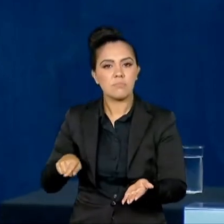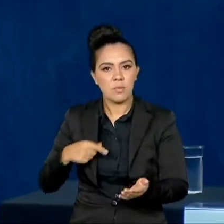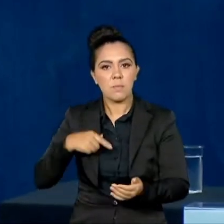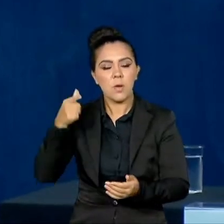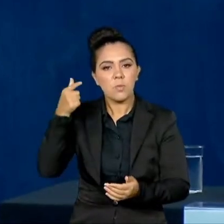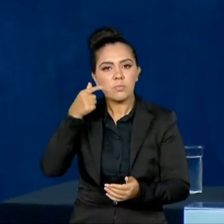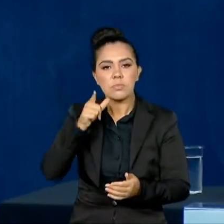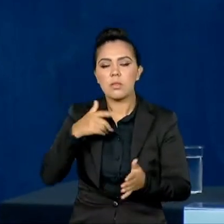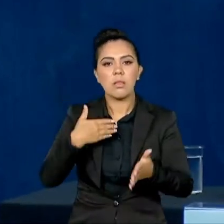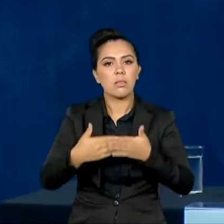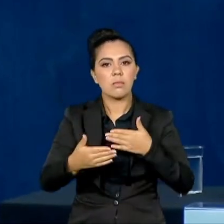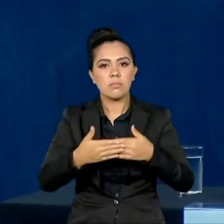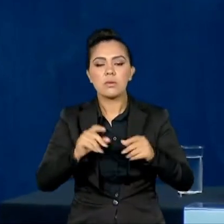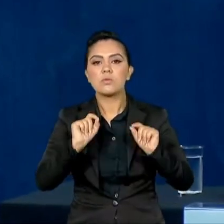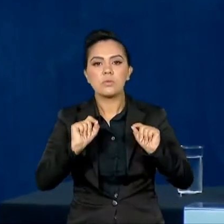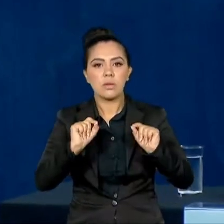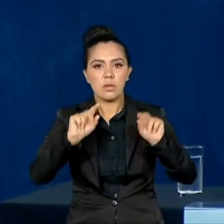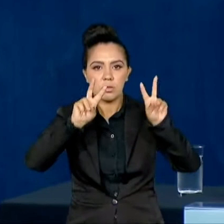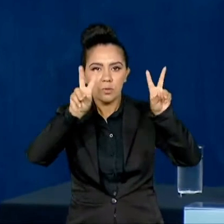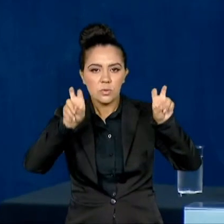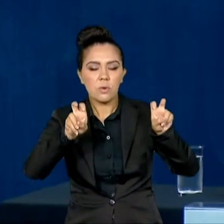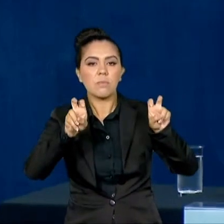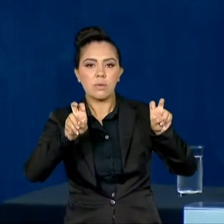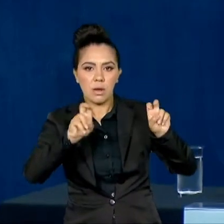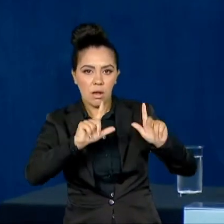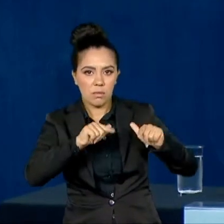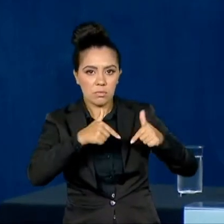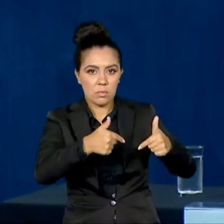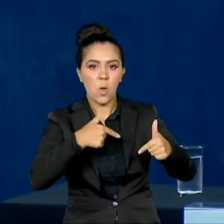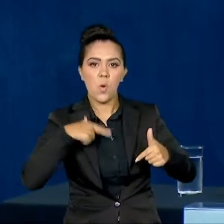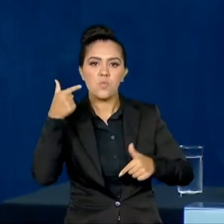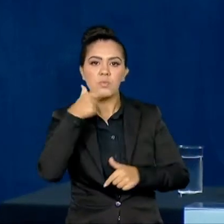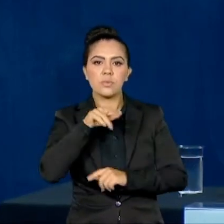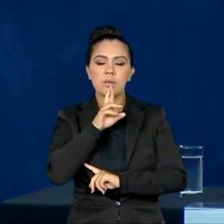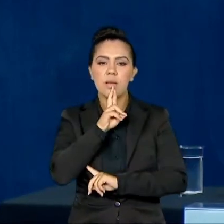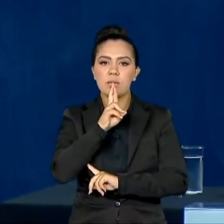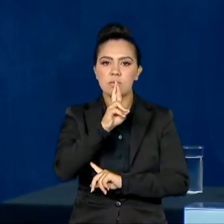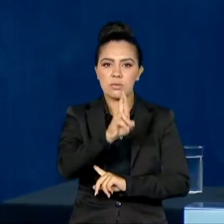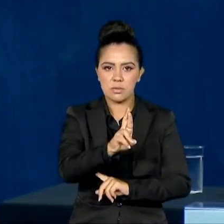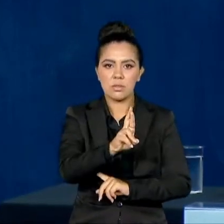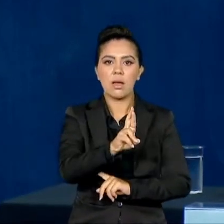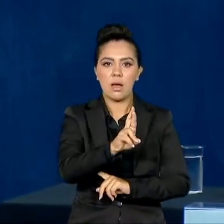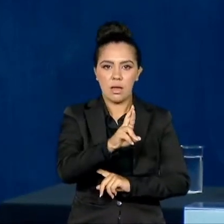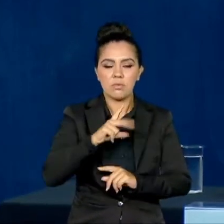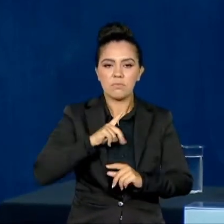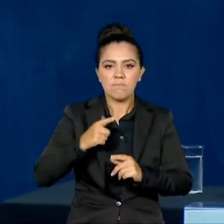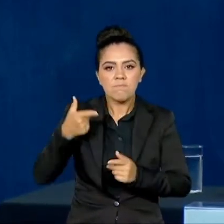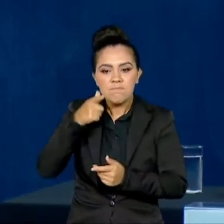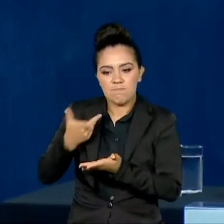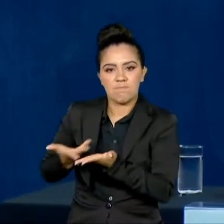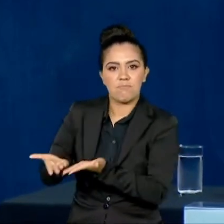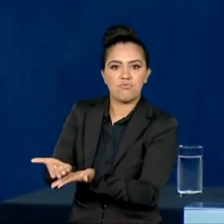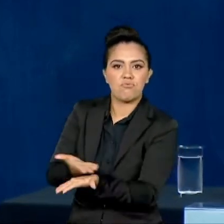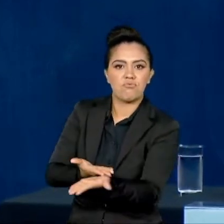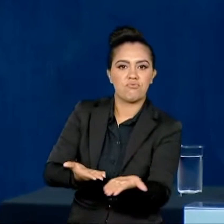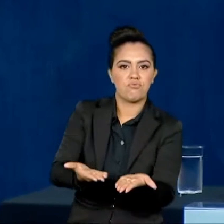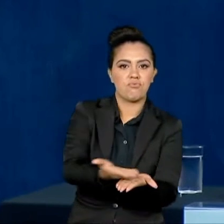a independência desatenta da unidade não resulte em momentos de cacofonia